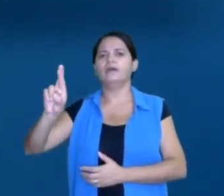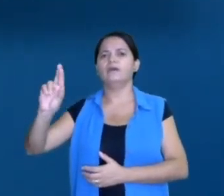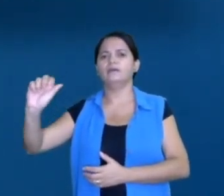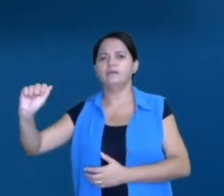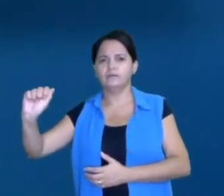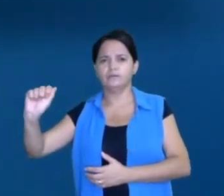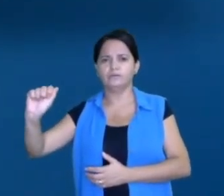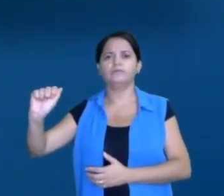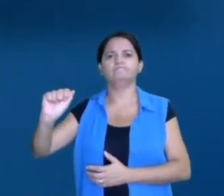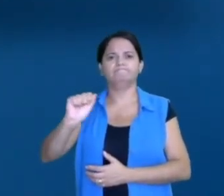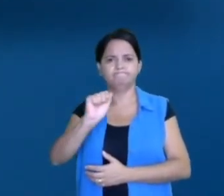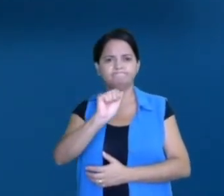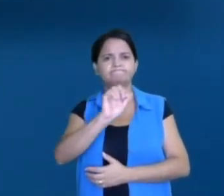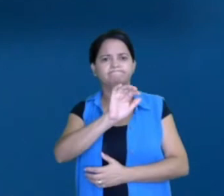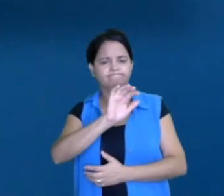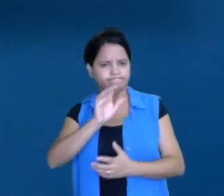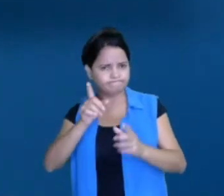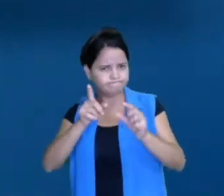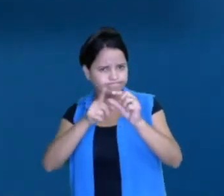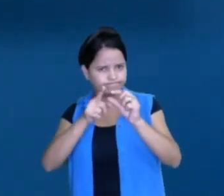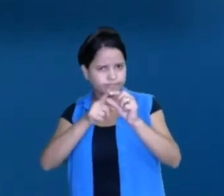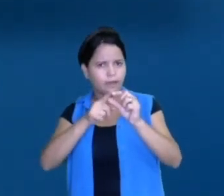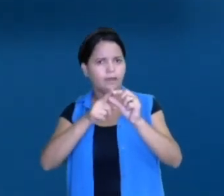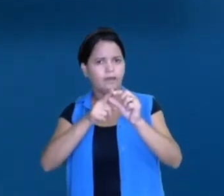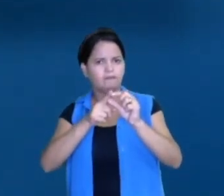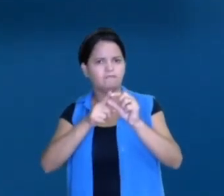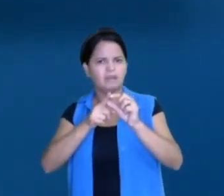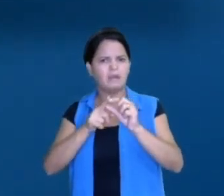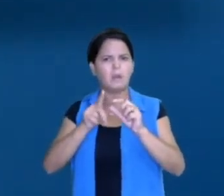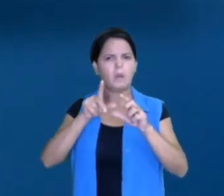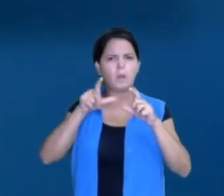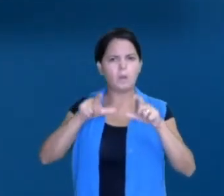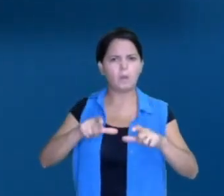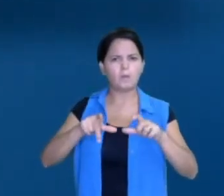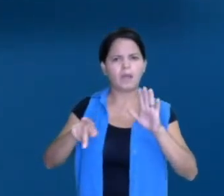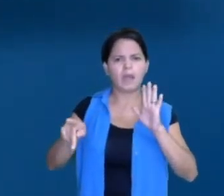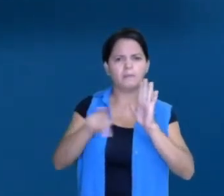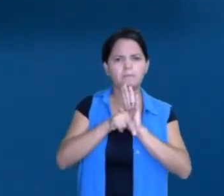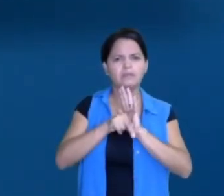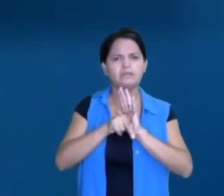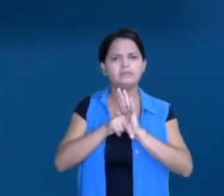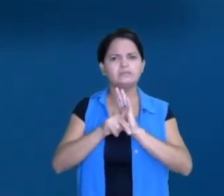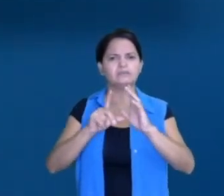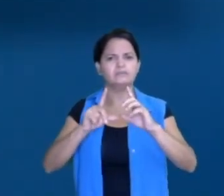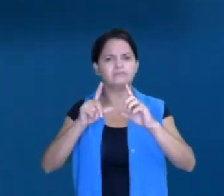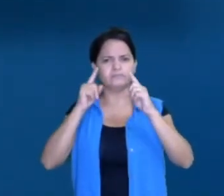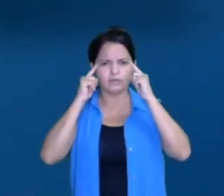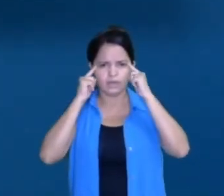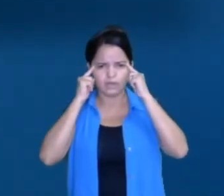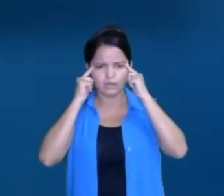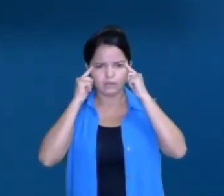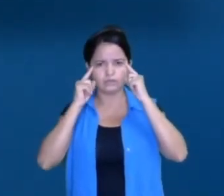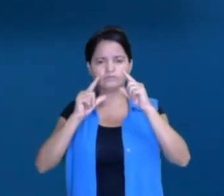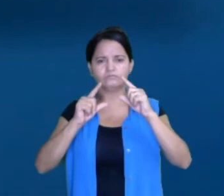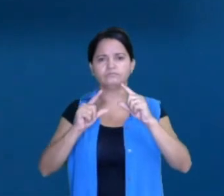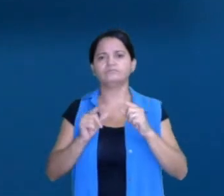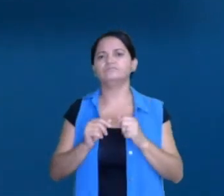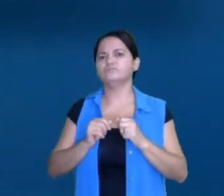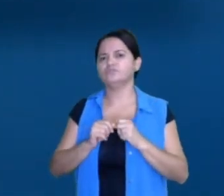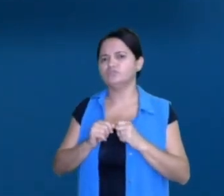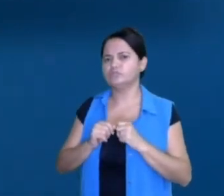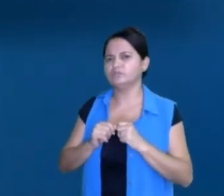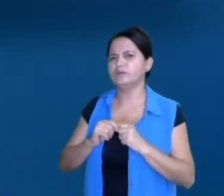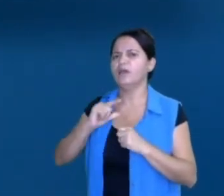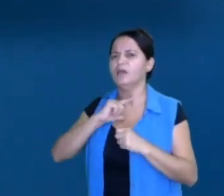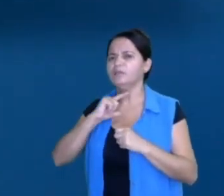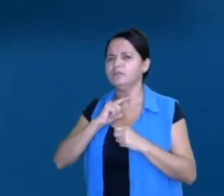Chu-R-A. Manchúria. Tá, pessoal? Era uma região da China. Por que a Rússia teria interesse em lá? Devido a